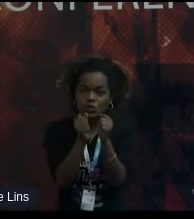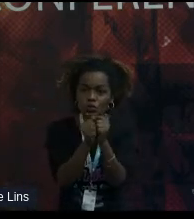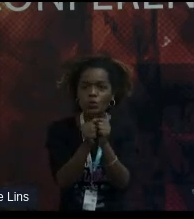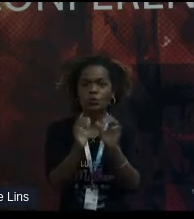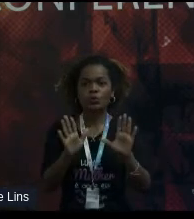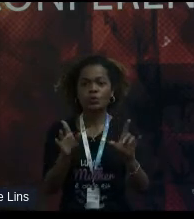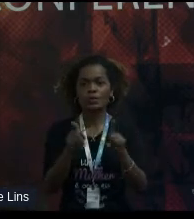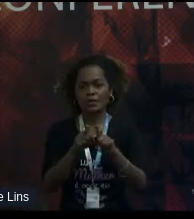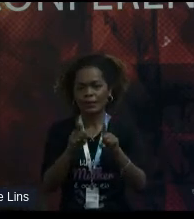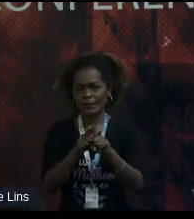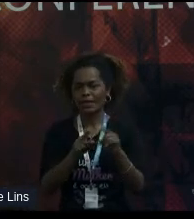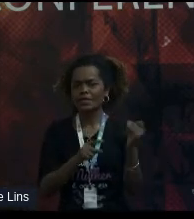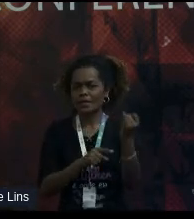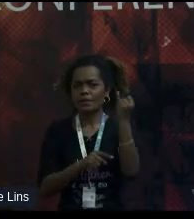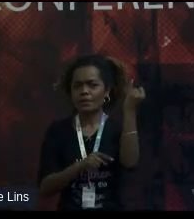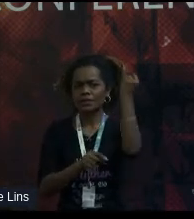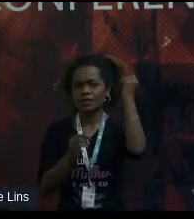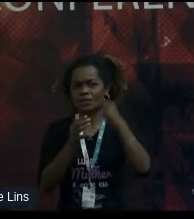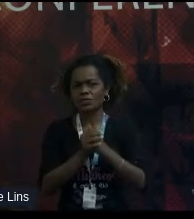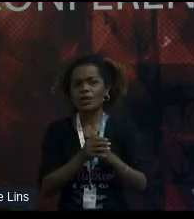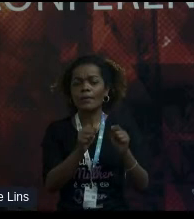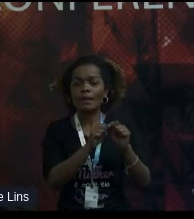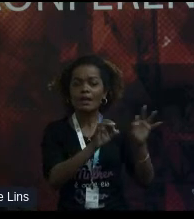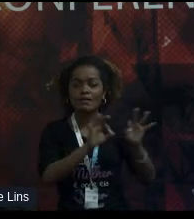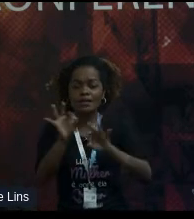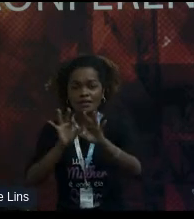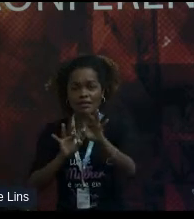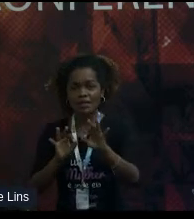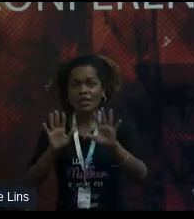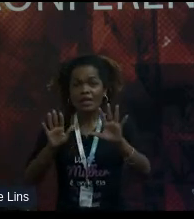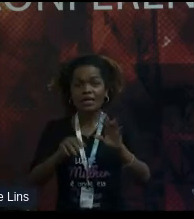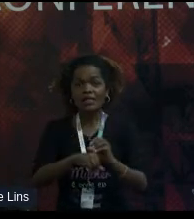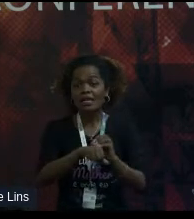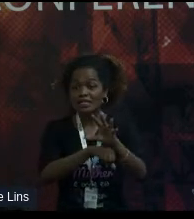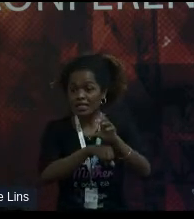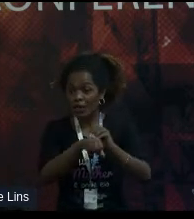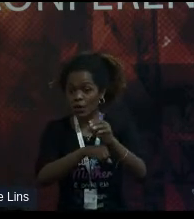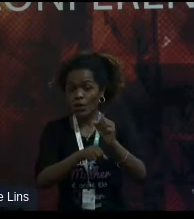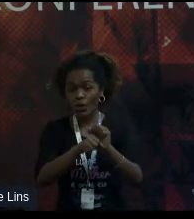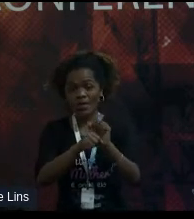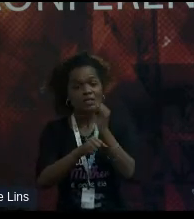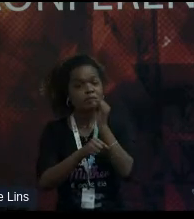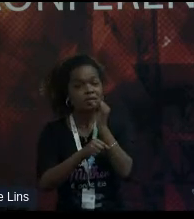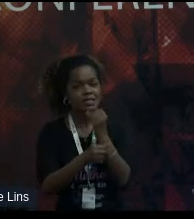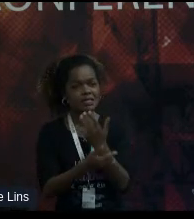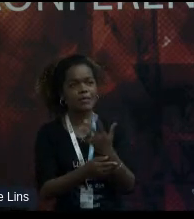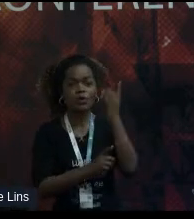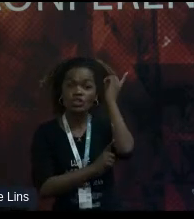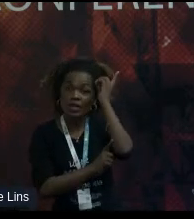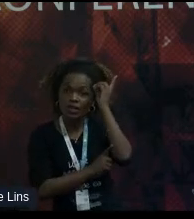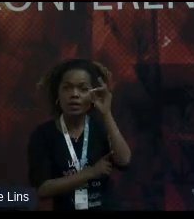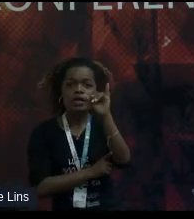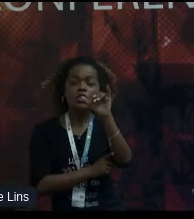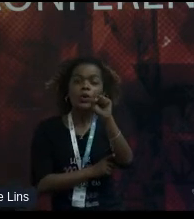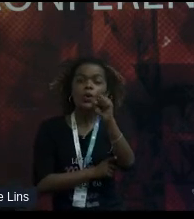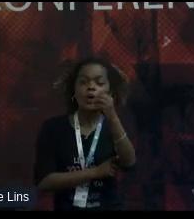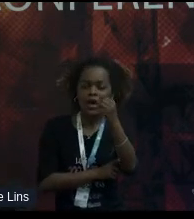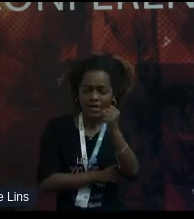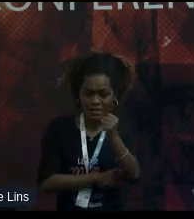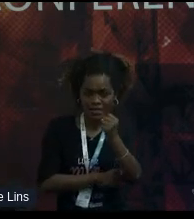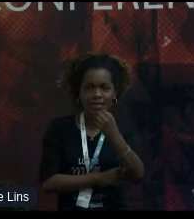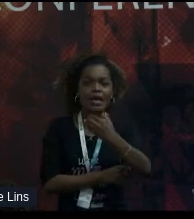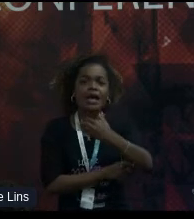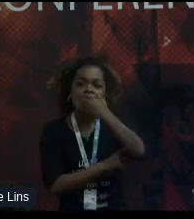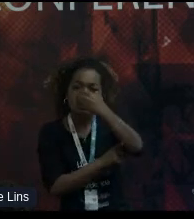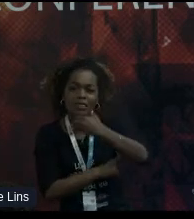são possíveis de serem feitas e nas documentações de Android e de iOS para desenvolvedores na